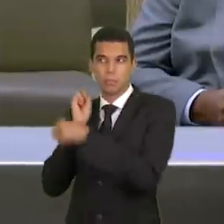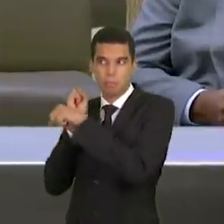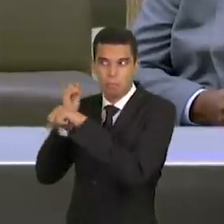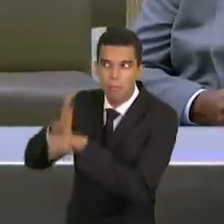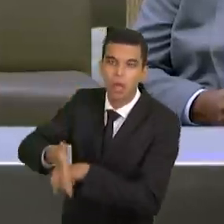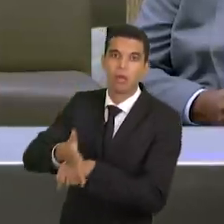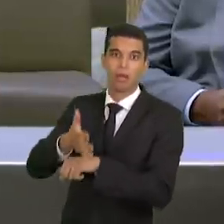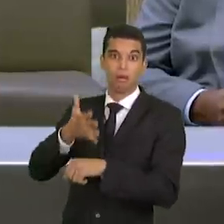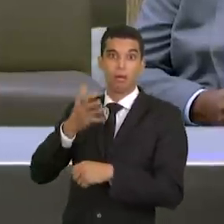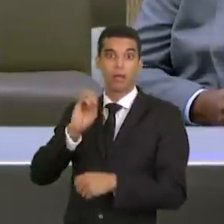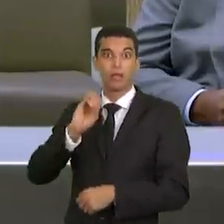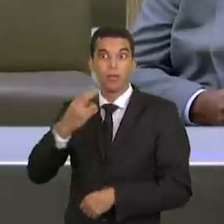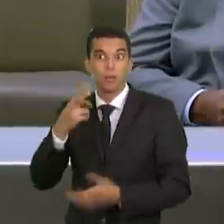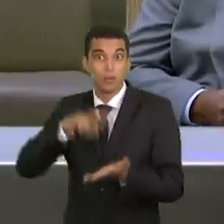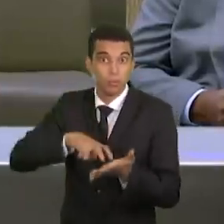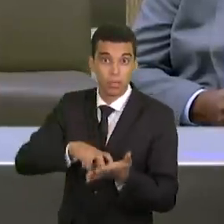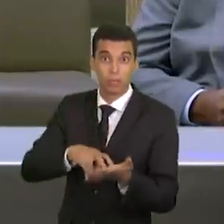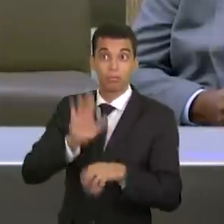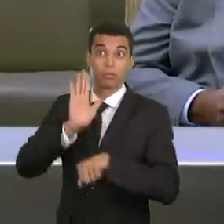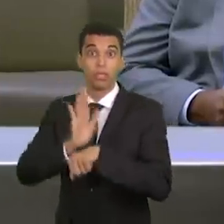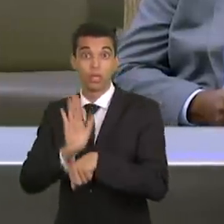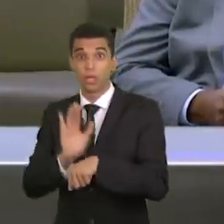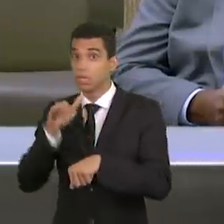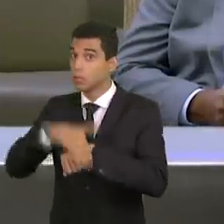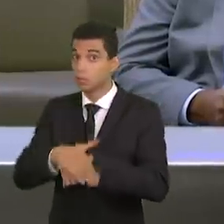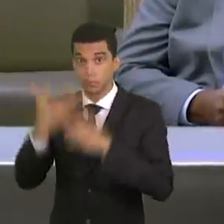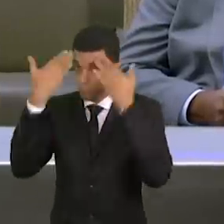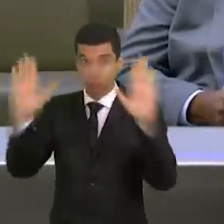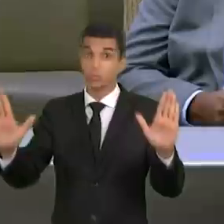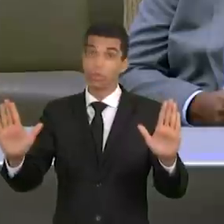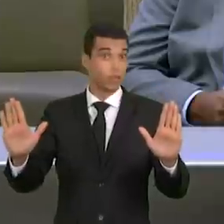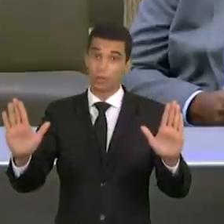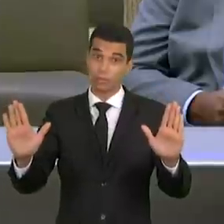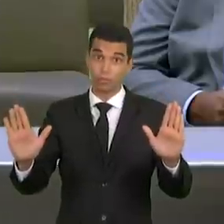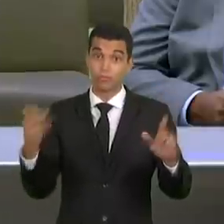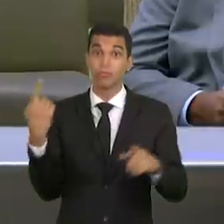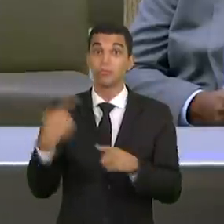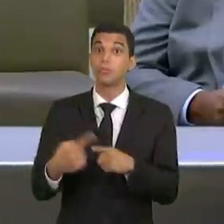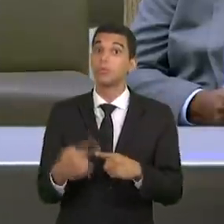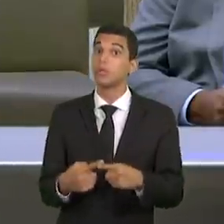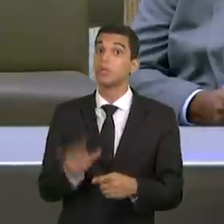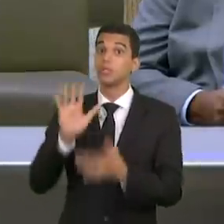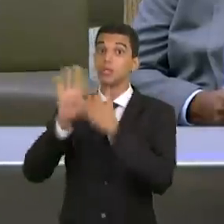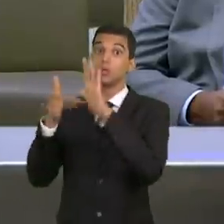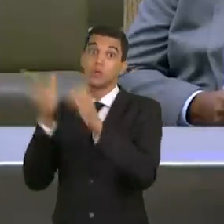de improviso não vos ache o quê, gente? Não vos ache o quê?